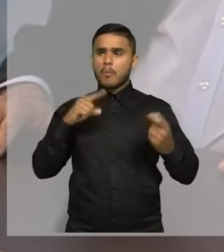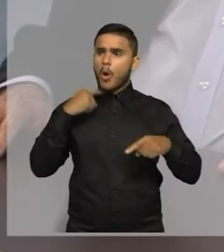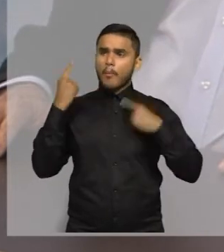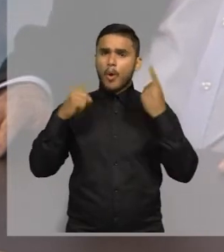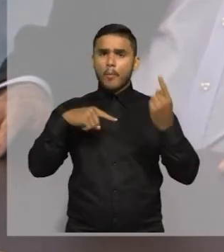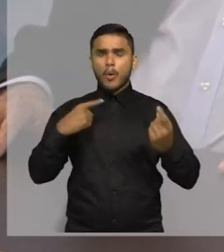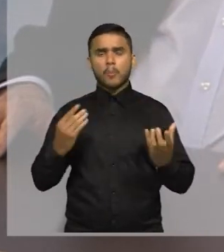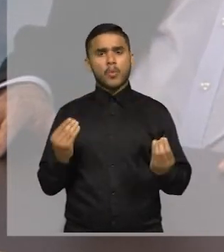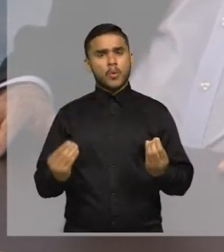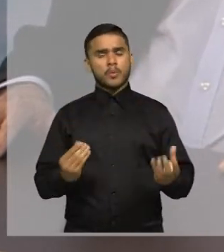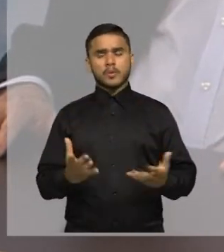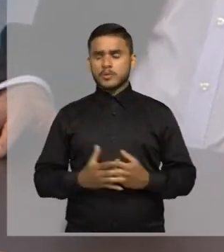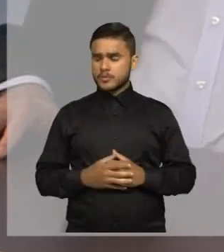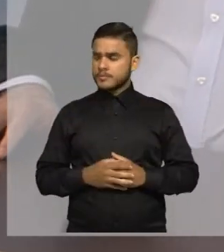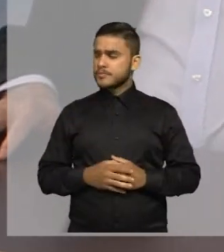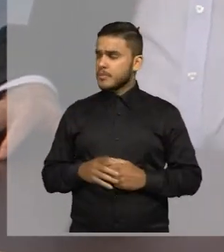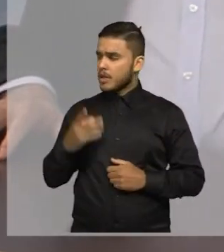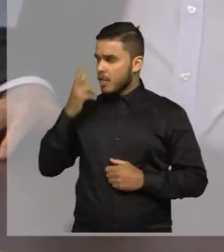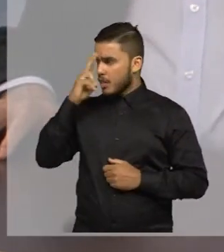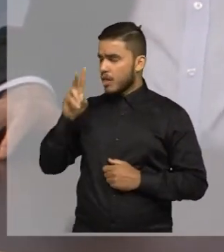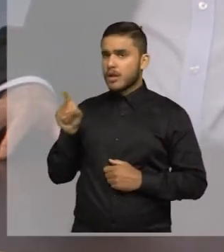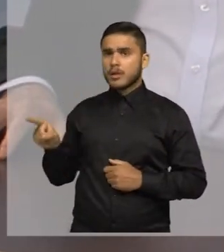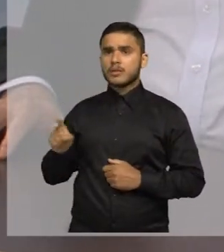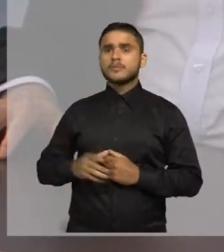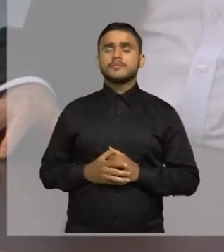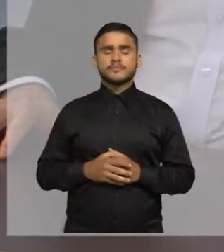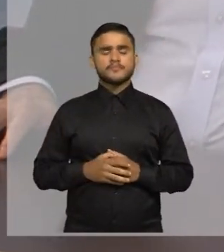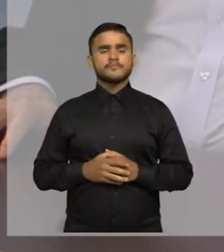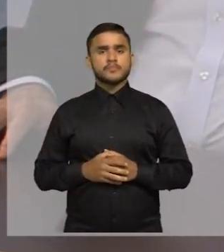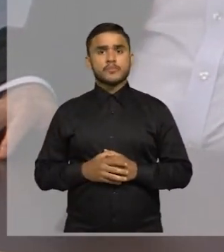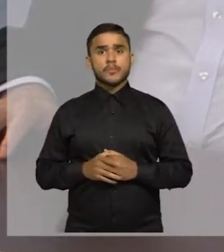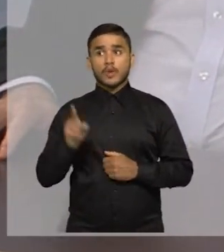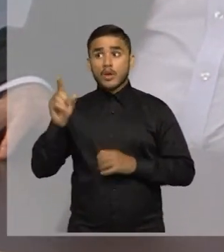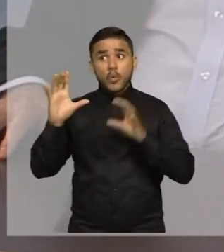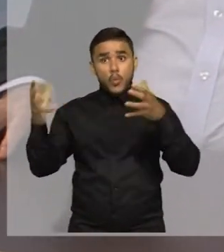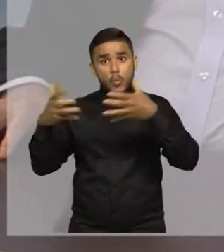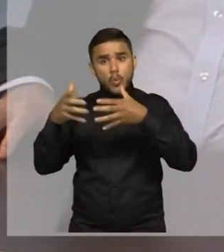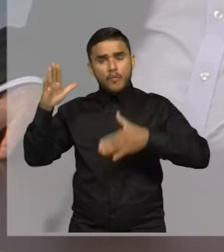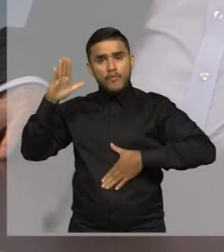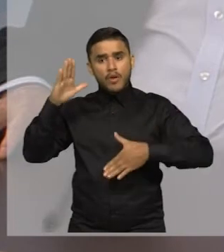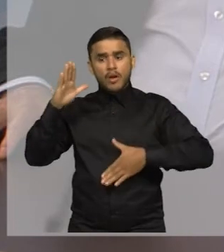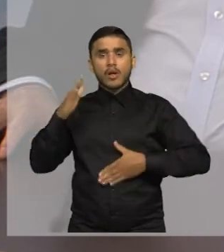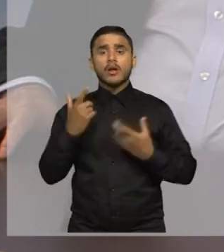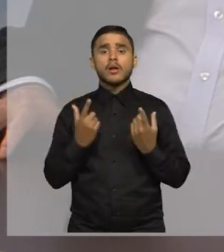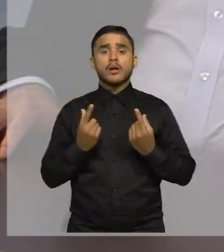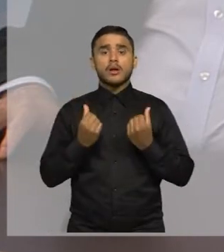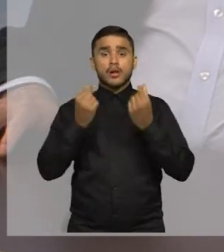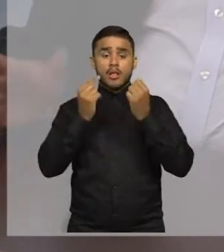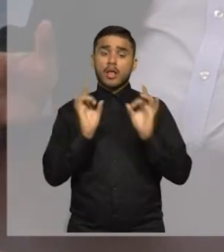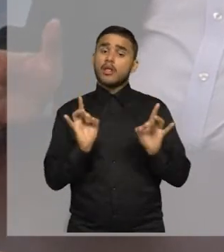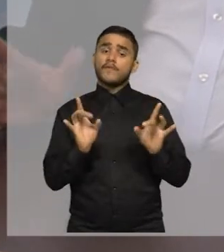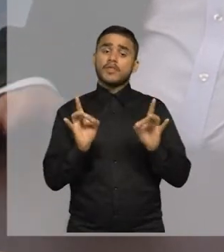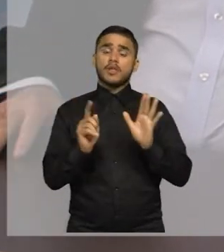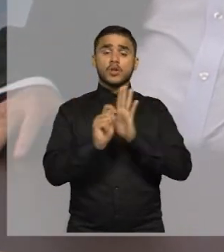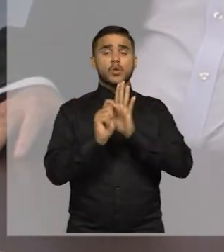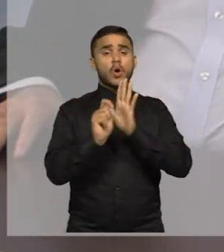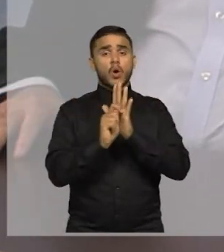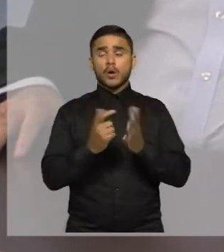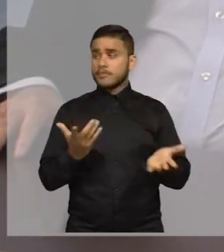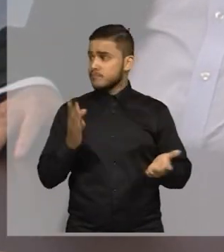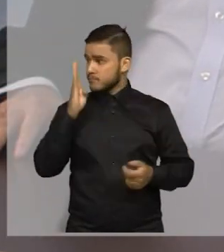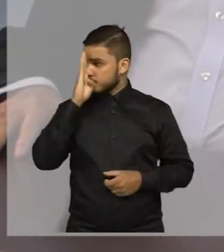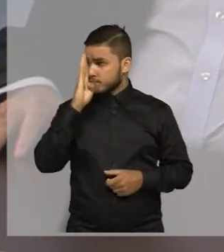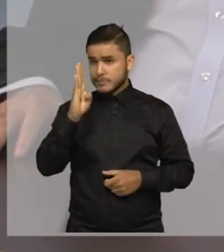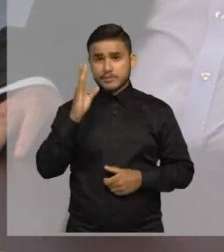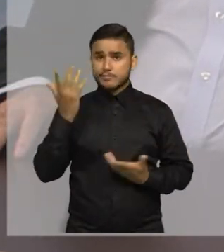o grande financiamento desses exércitos do crime vem do comércio de droga. Agora,